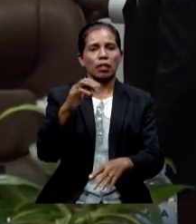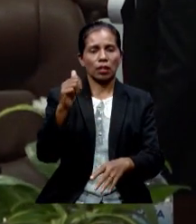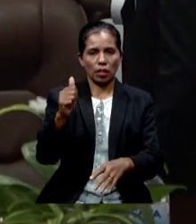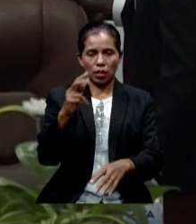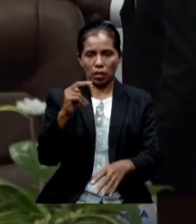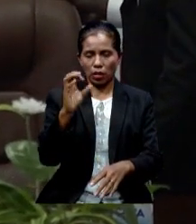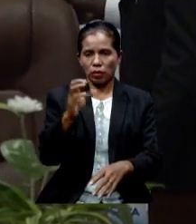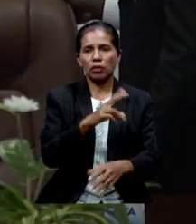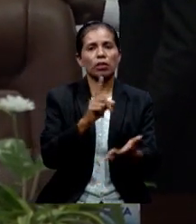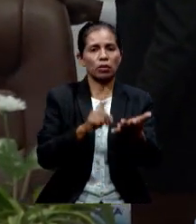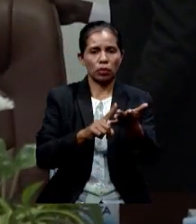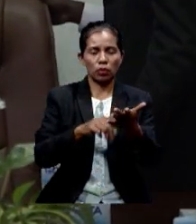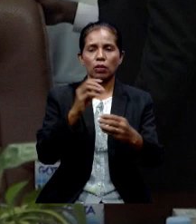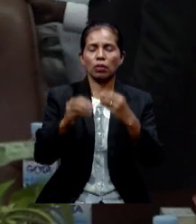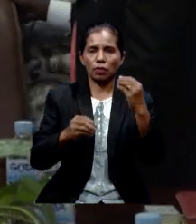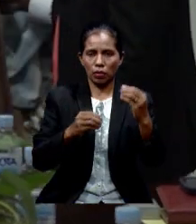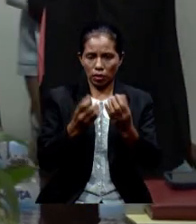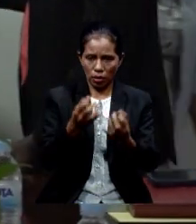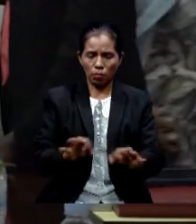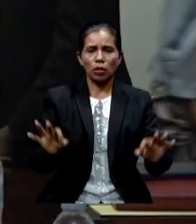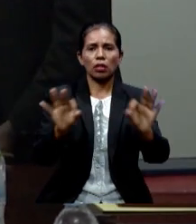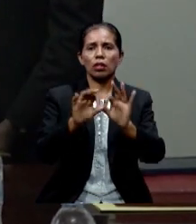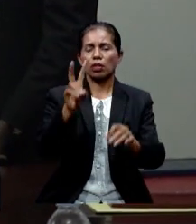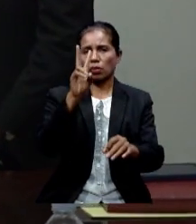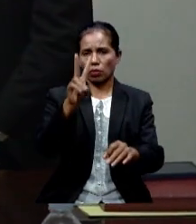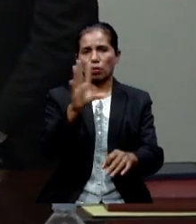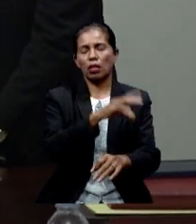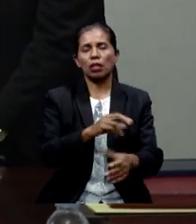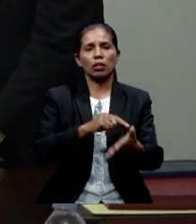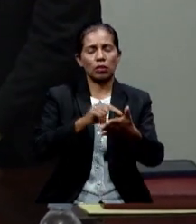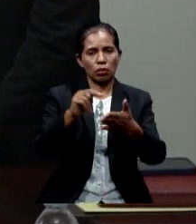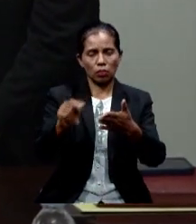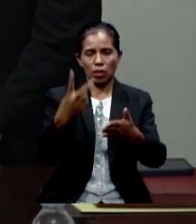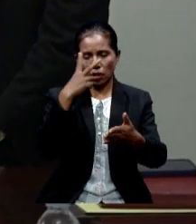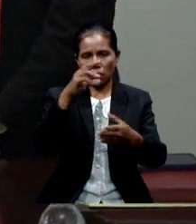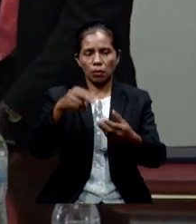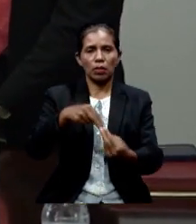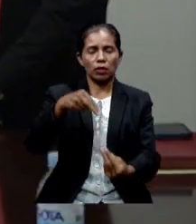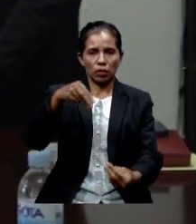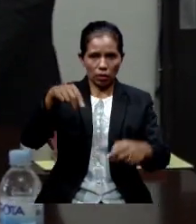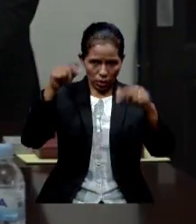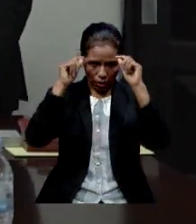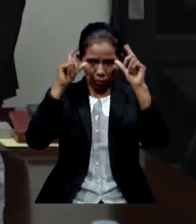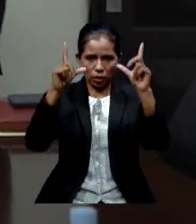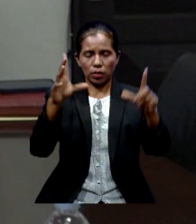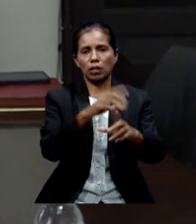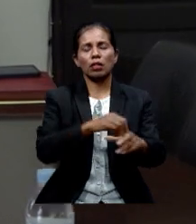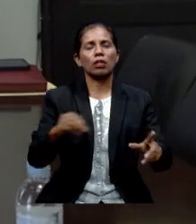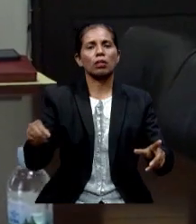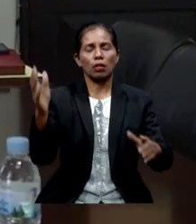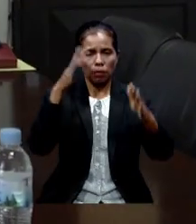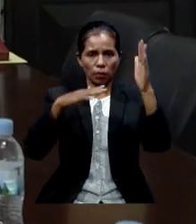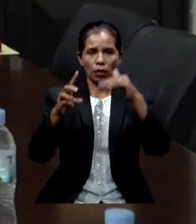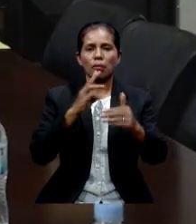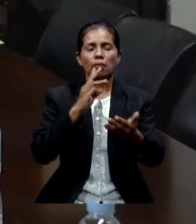Sabino, onde discute com o assunto importante rua, Hanessa número malnutrição, nebe Ásia Timor-Leste, no mos problema Bee